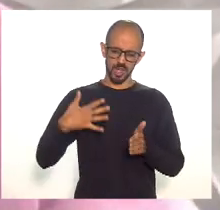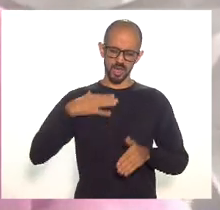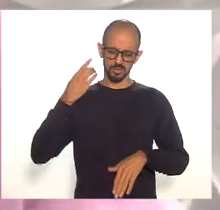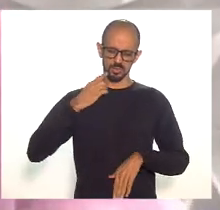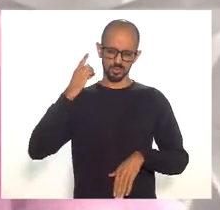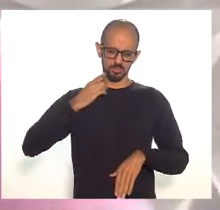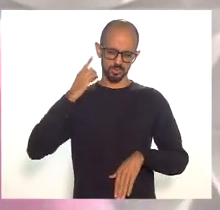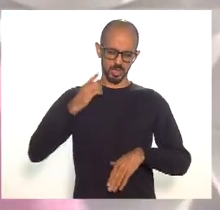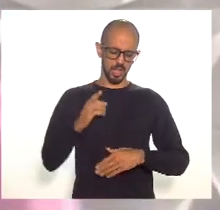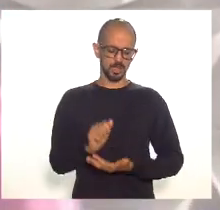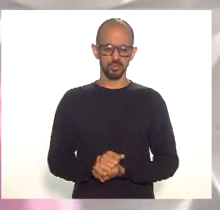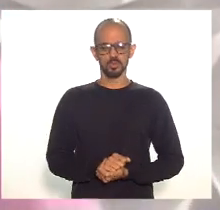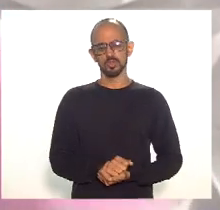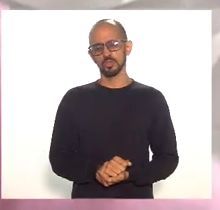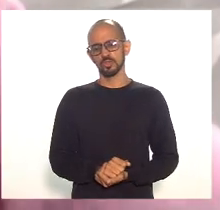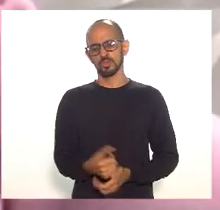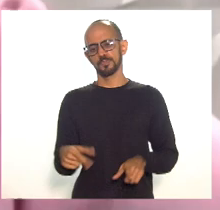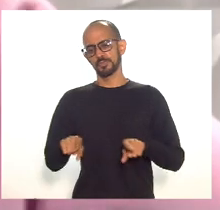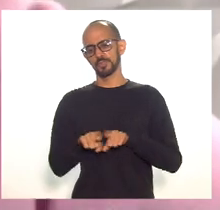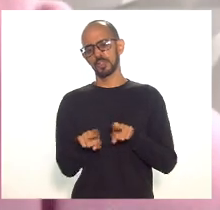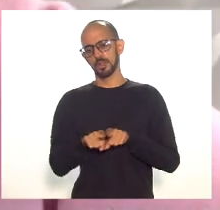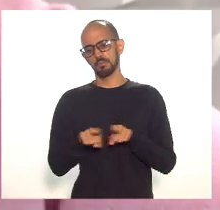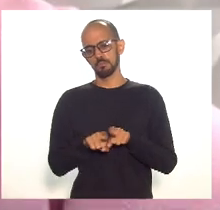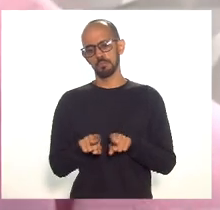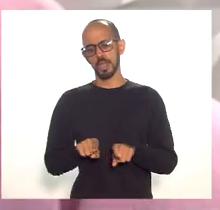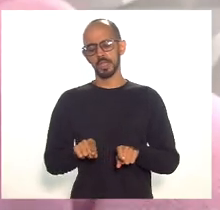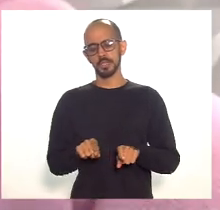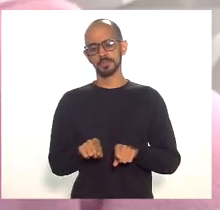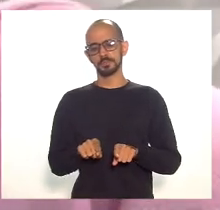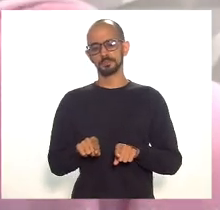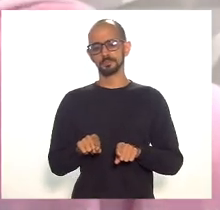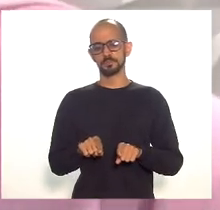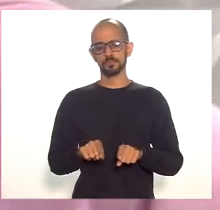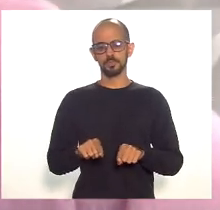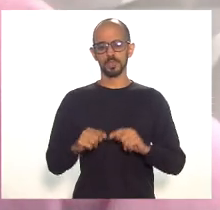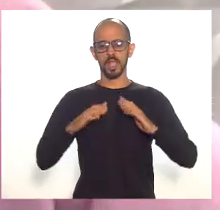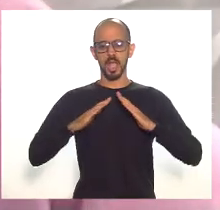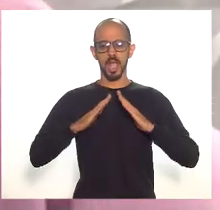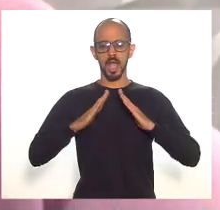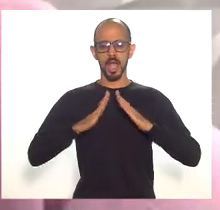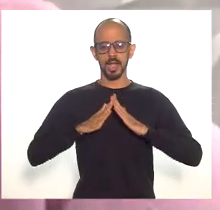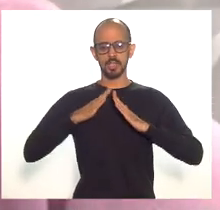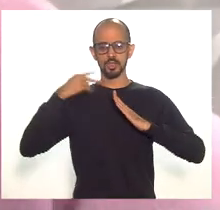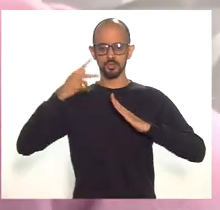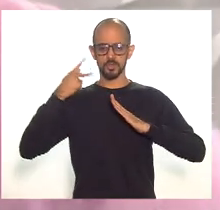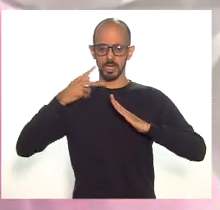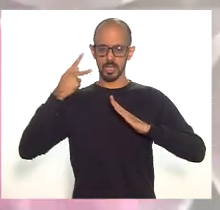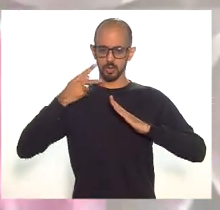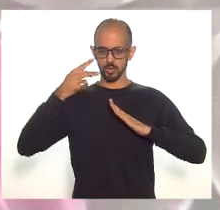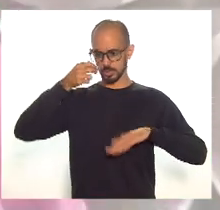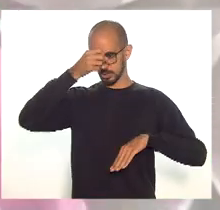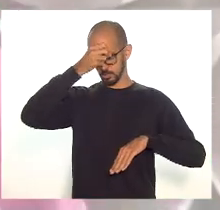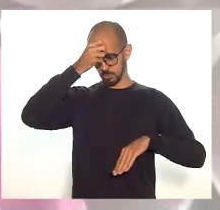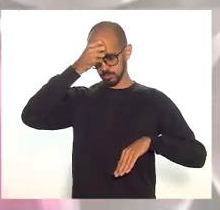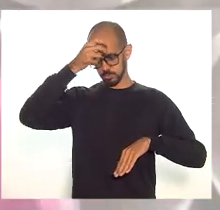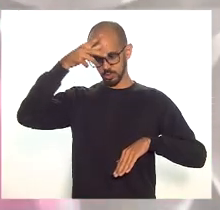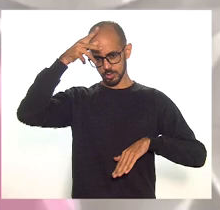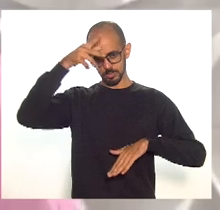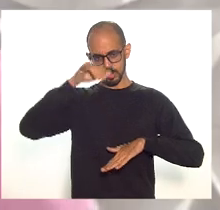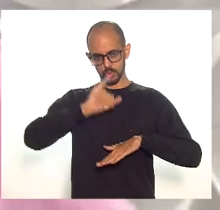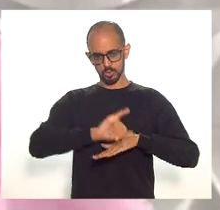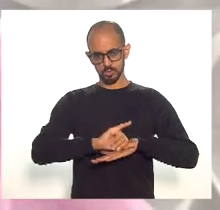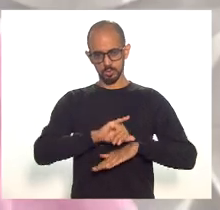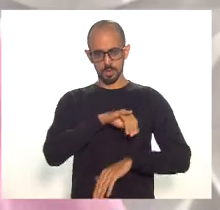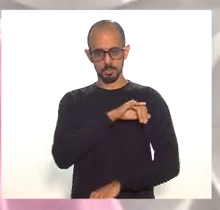desta Casa Legislativa, como também da Câmara Municipal. Quero fazer uma referência especial ao